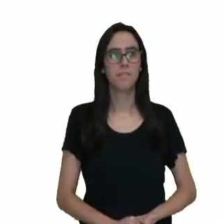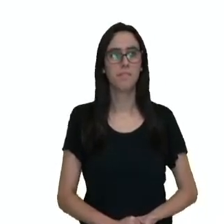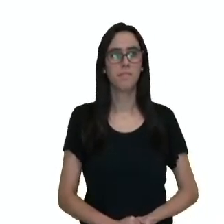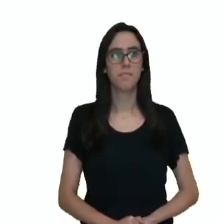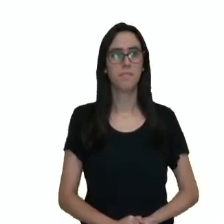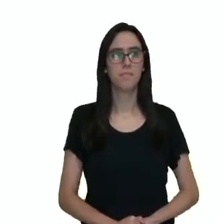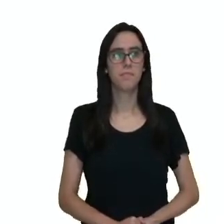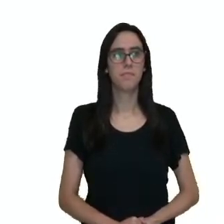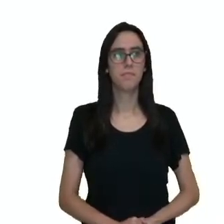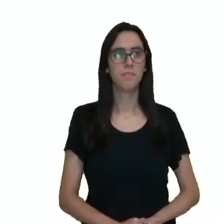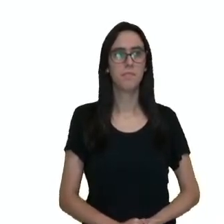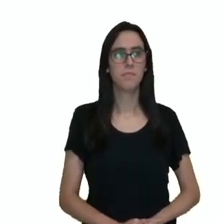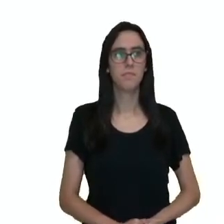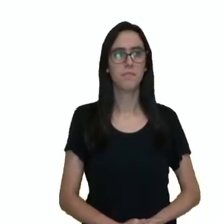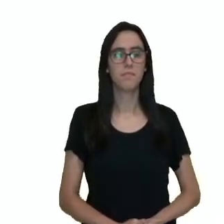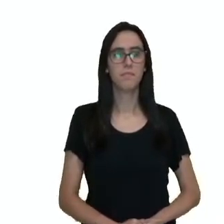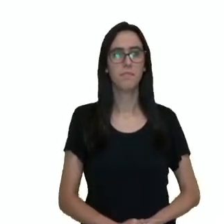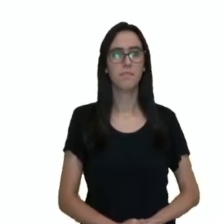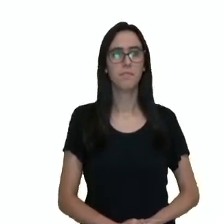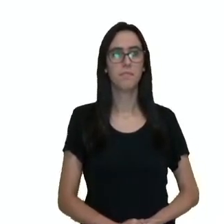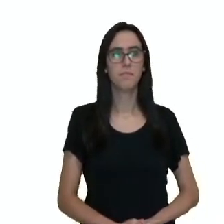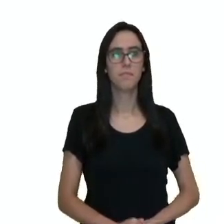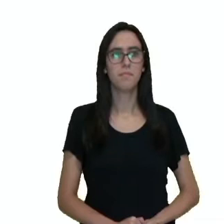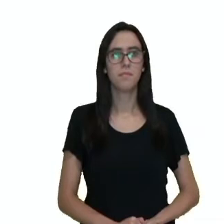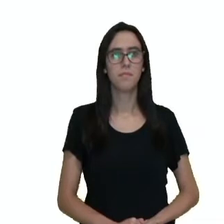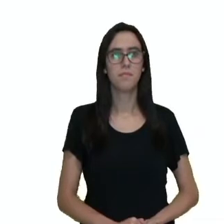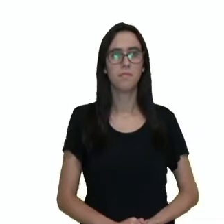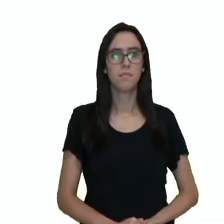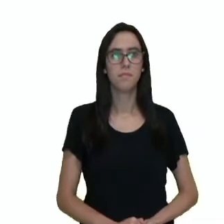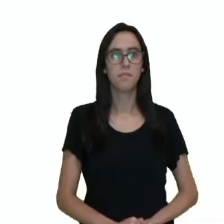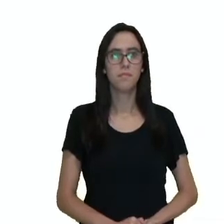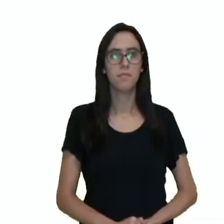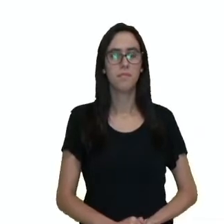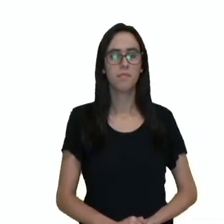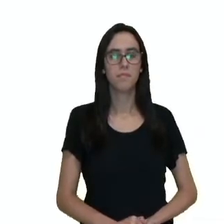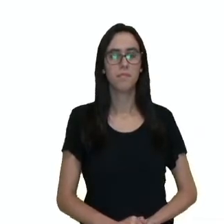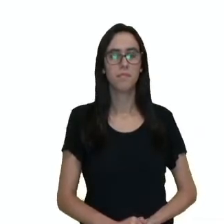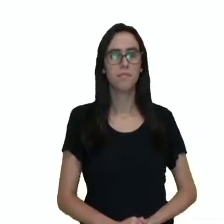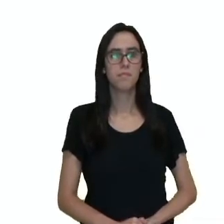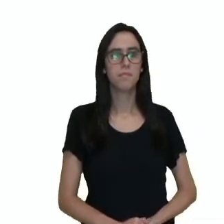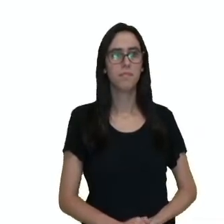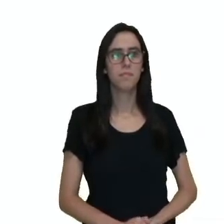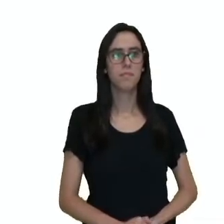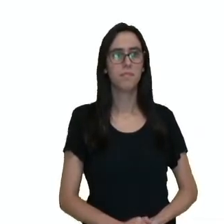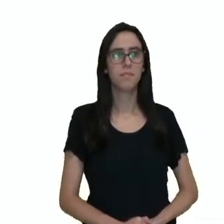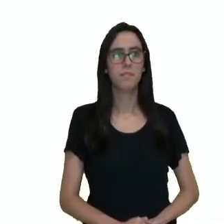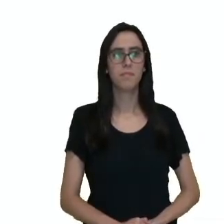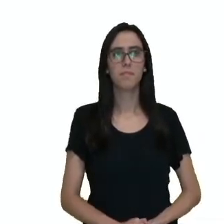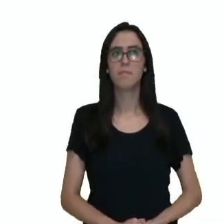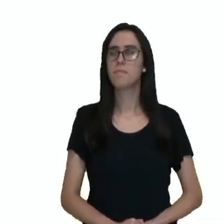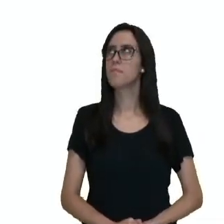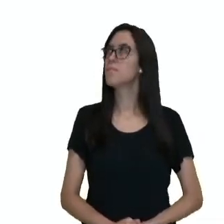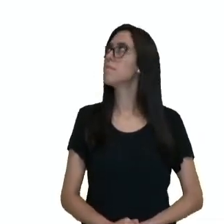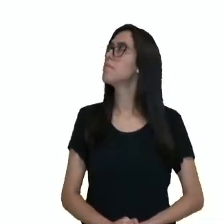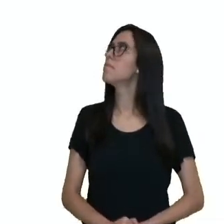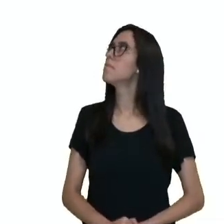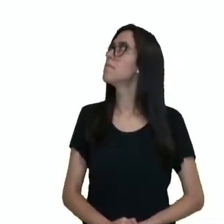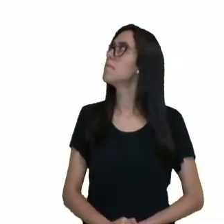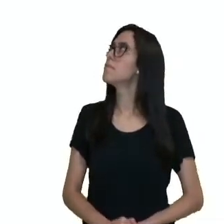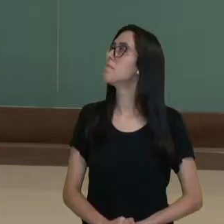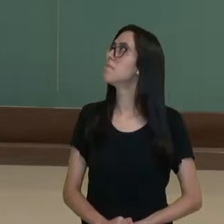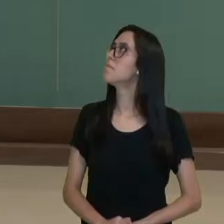Não te equivoques com G de gigante, ginásia e girar, K de quilômetro, L